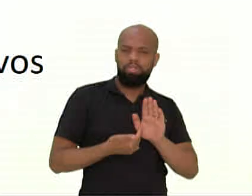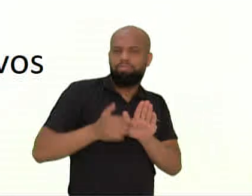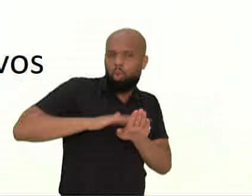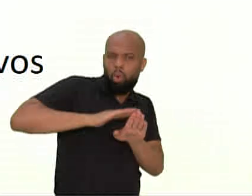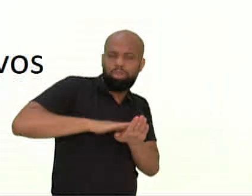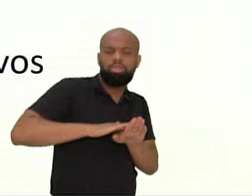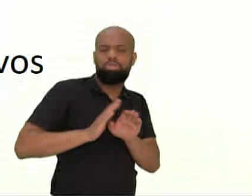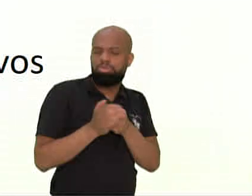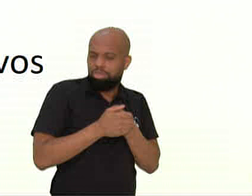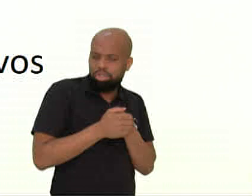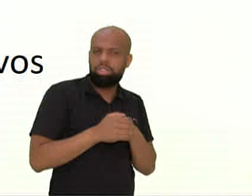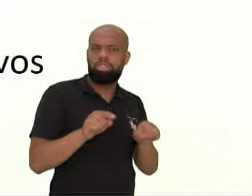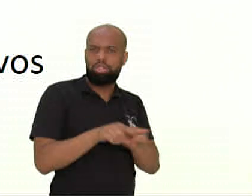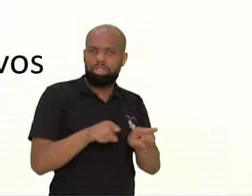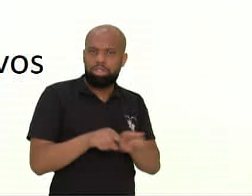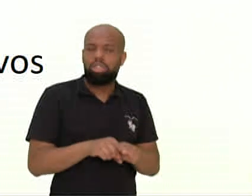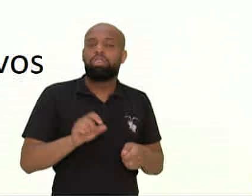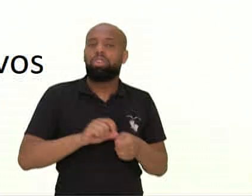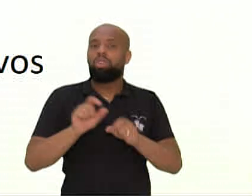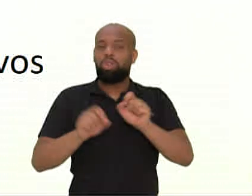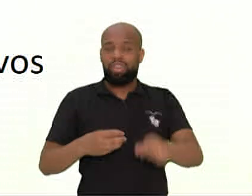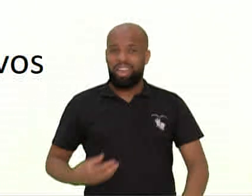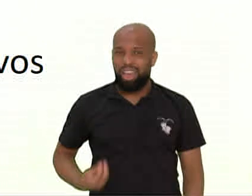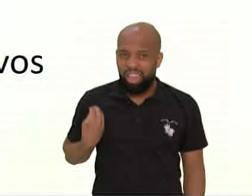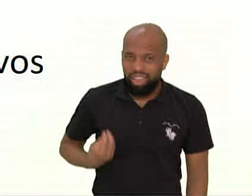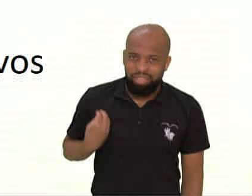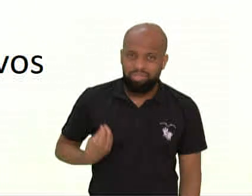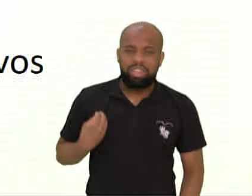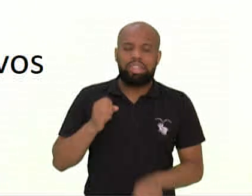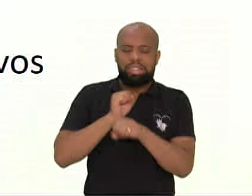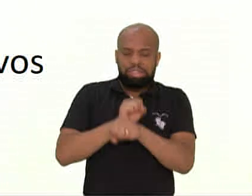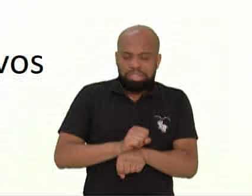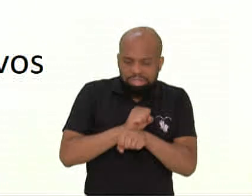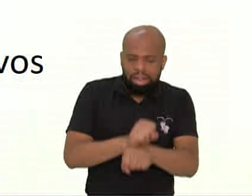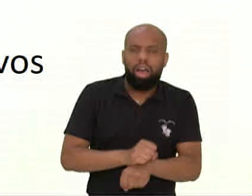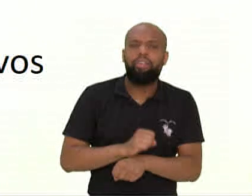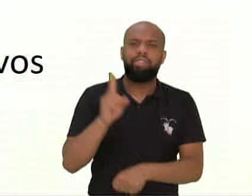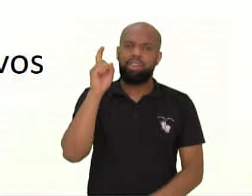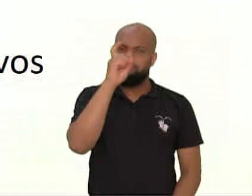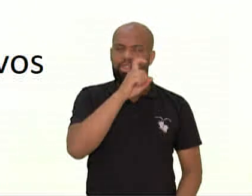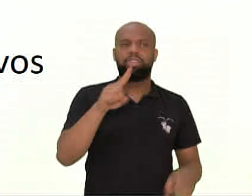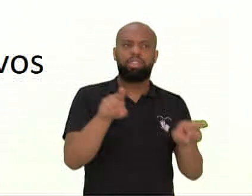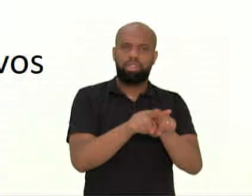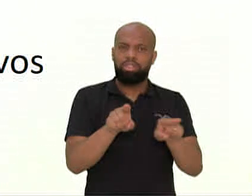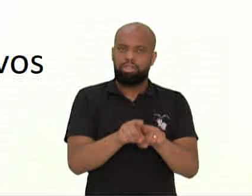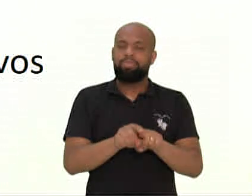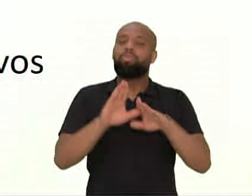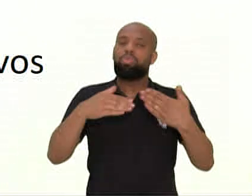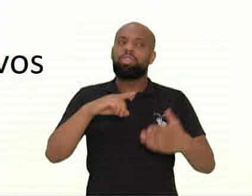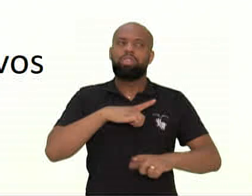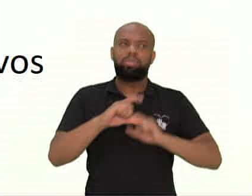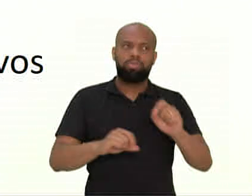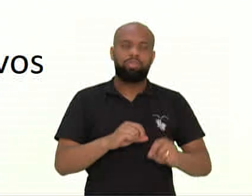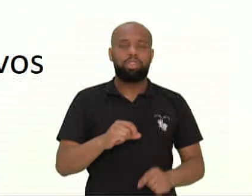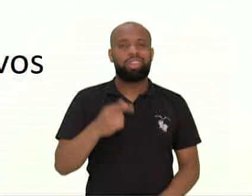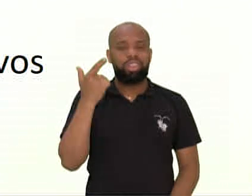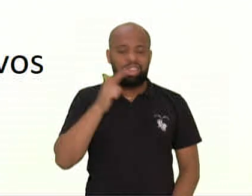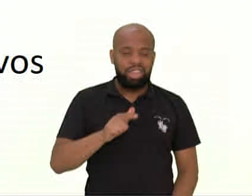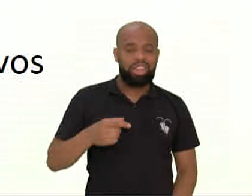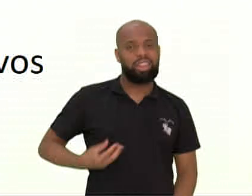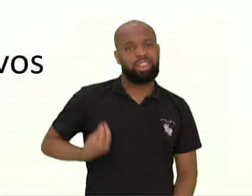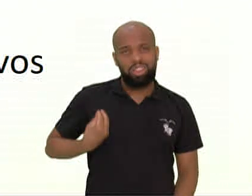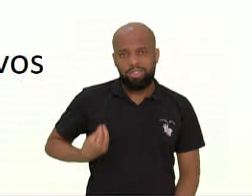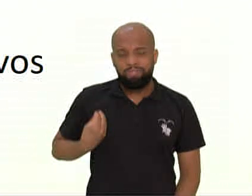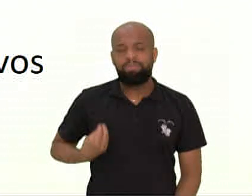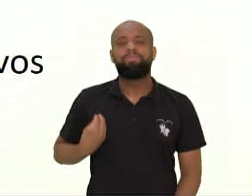implícito, que também tornava a vida desses escravos bastante difícil. Apesar disso, eles procuraram sobreviver. Eles se